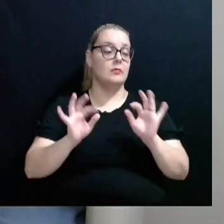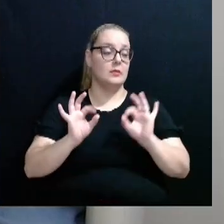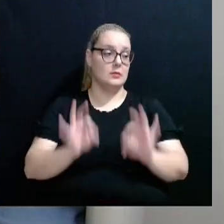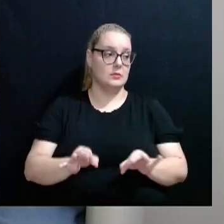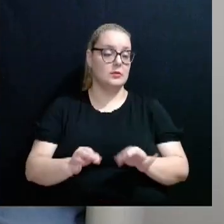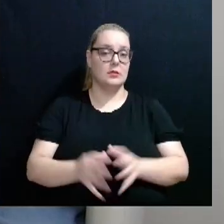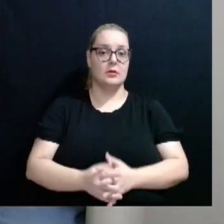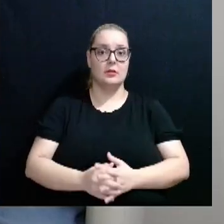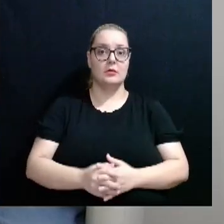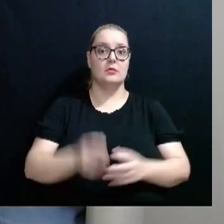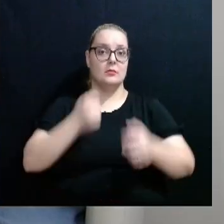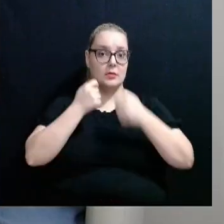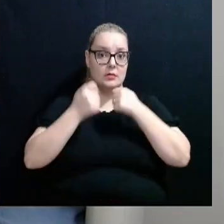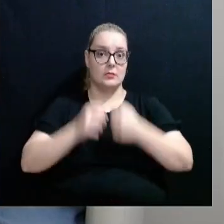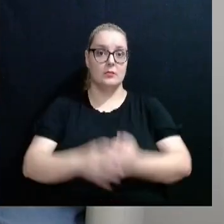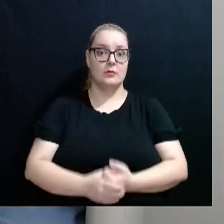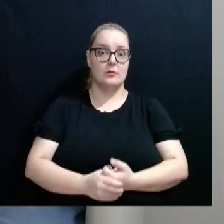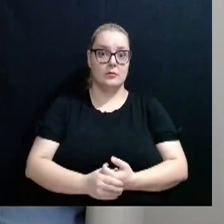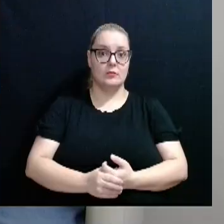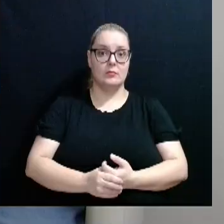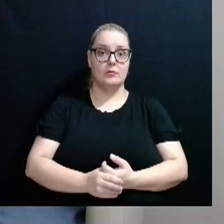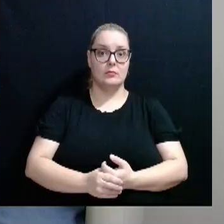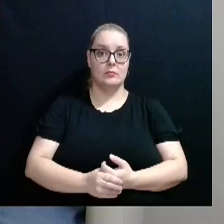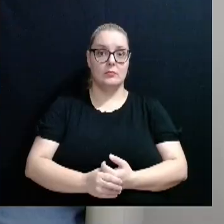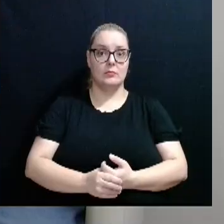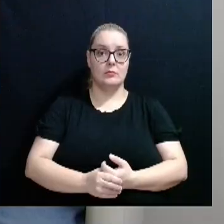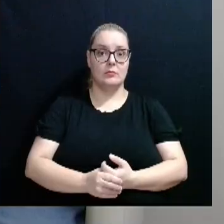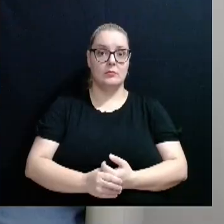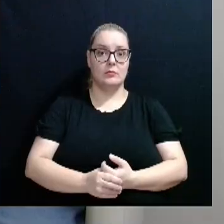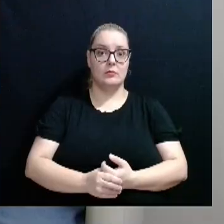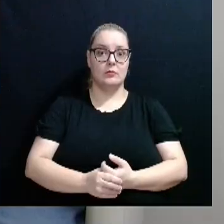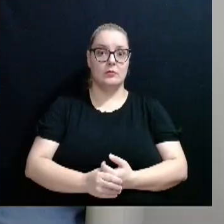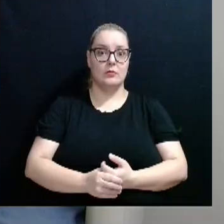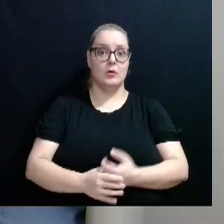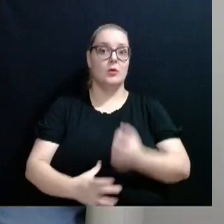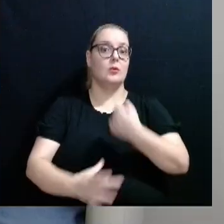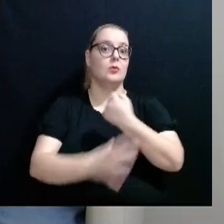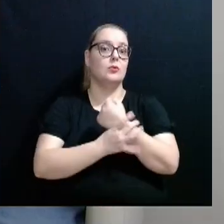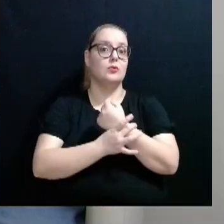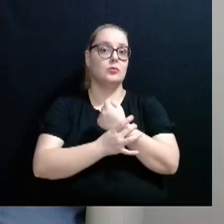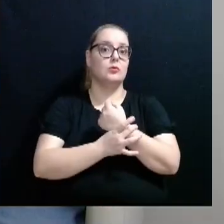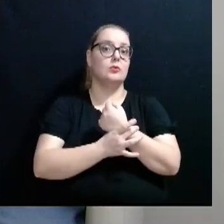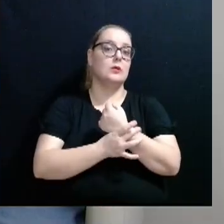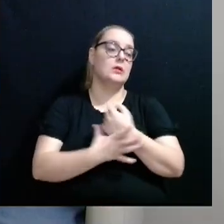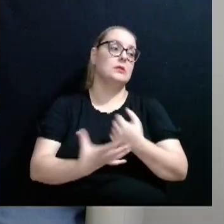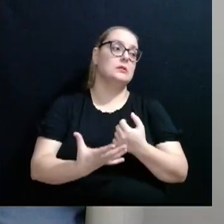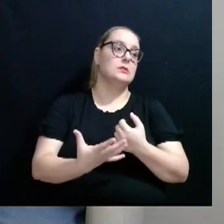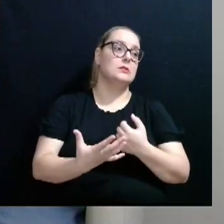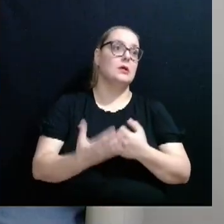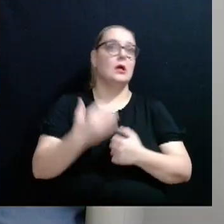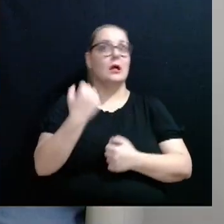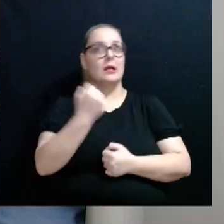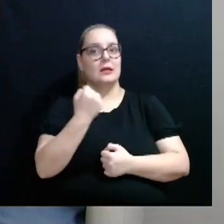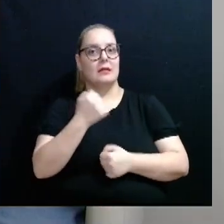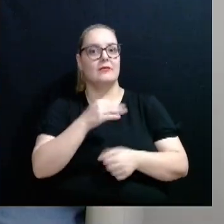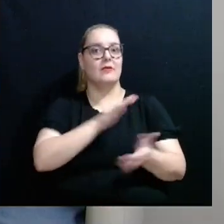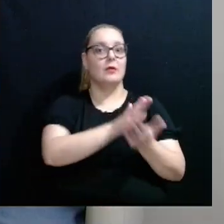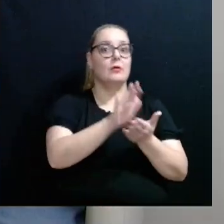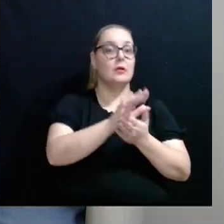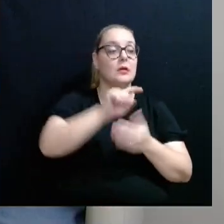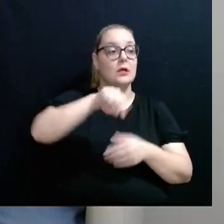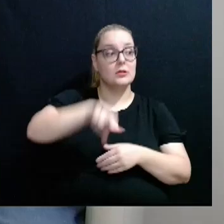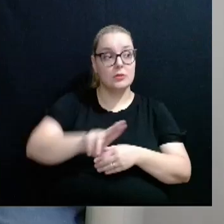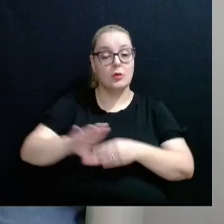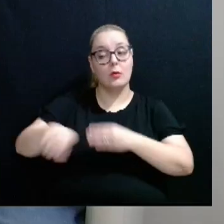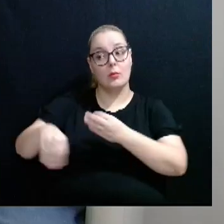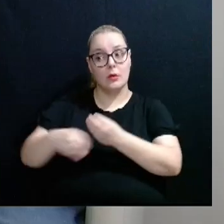nossa entrevista, quando que o seguro de doença grave ele é um gasto e quando ele realmente é um complemento para a rotina